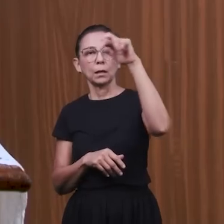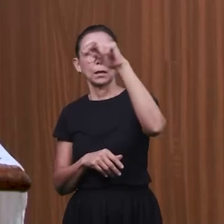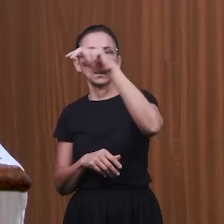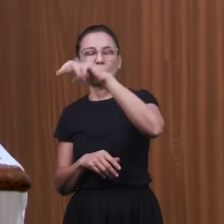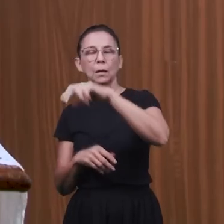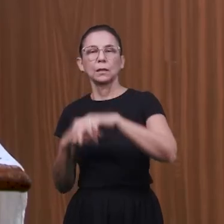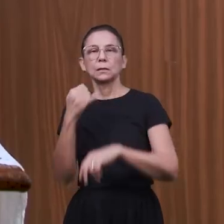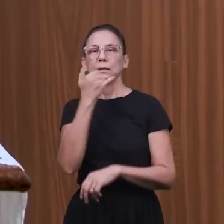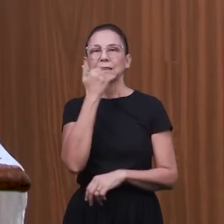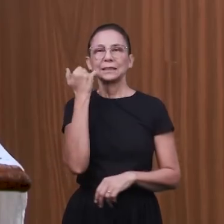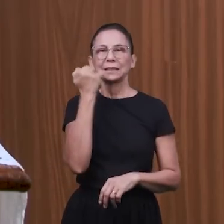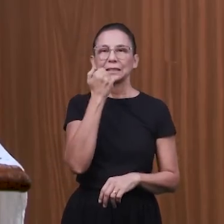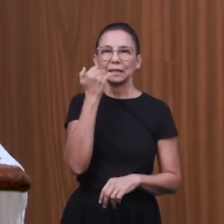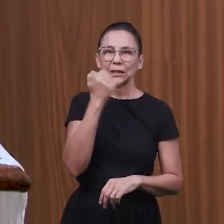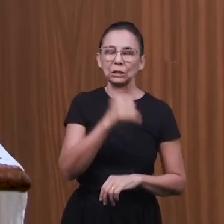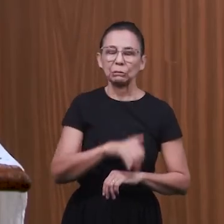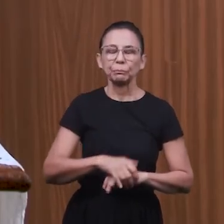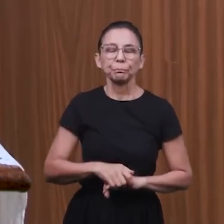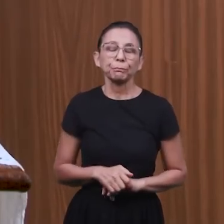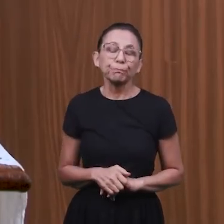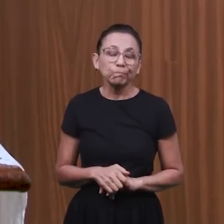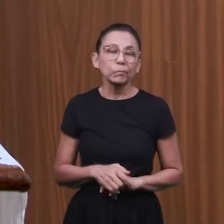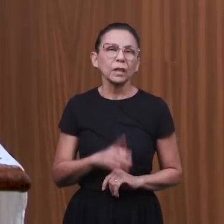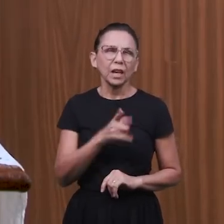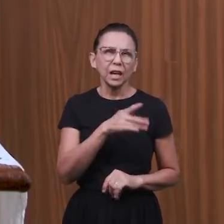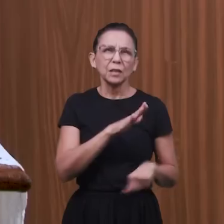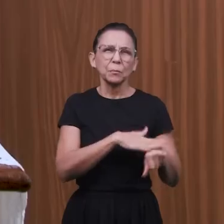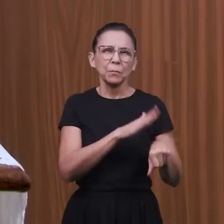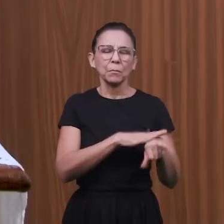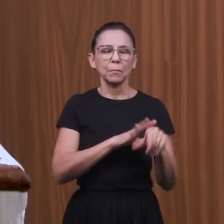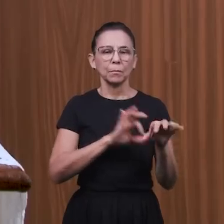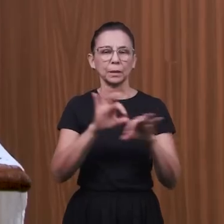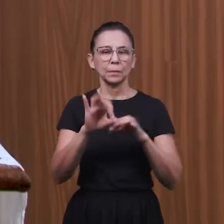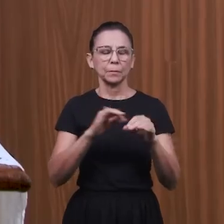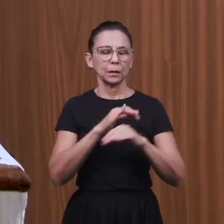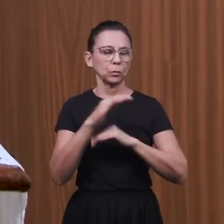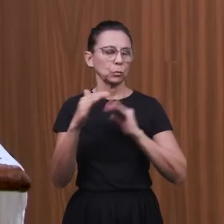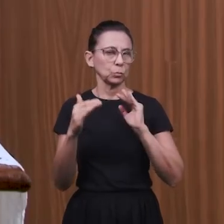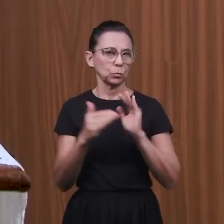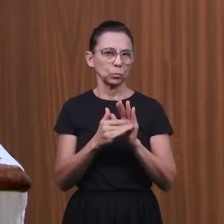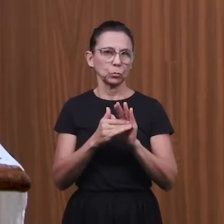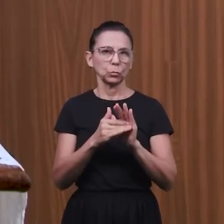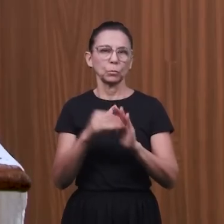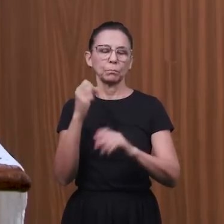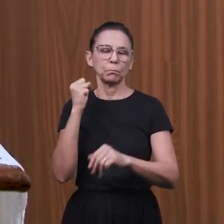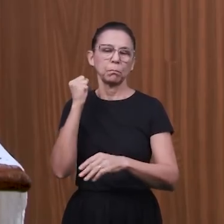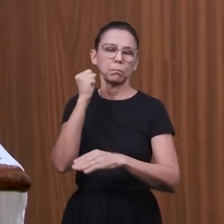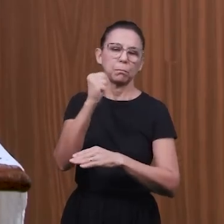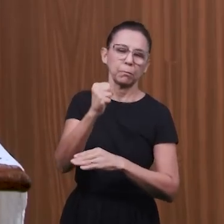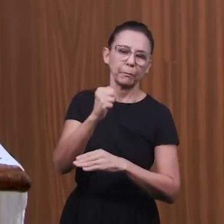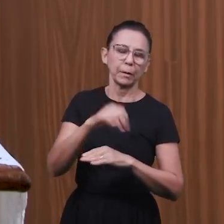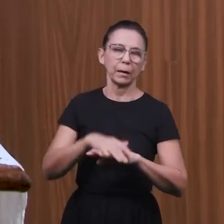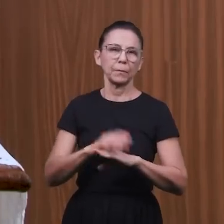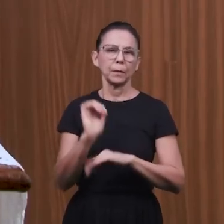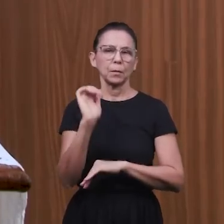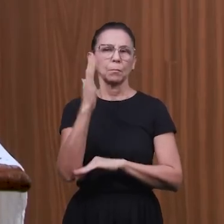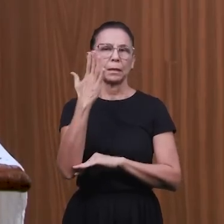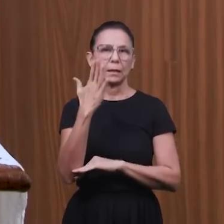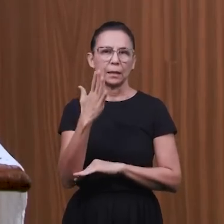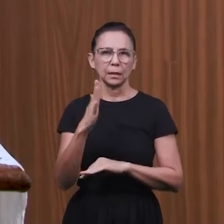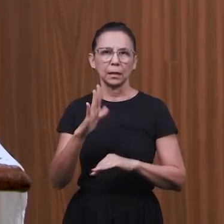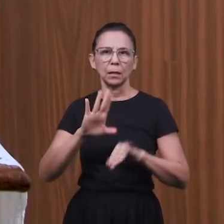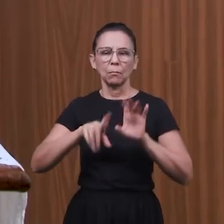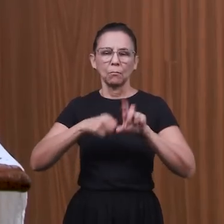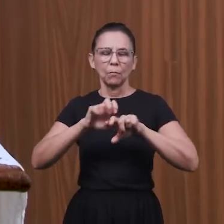Abraão preparando todas as coisas para o sacrifício. Levantou um altar, havia o cutelo que era para imolar o filho, a lenha, todas